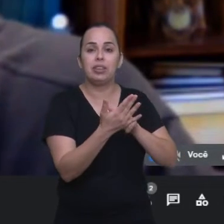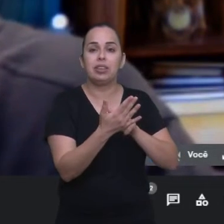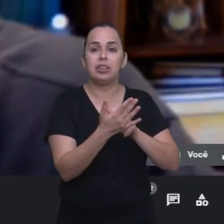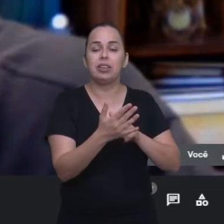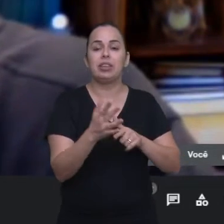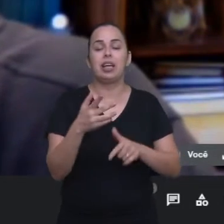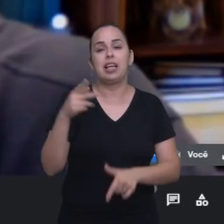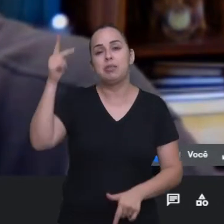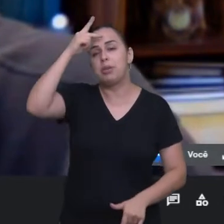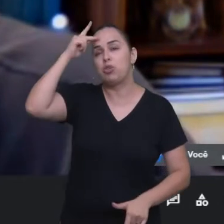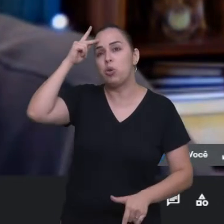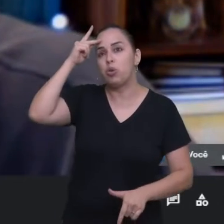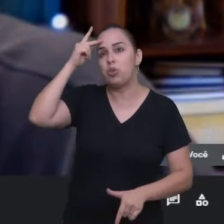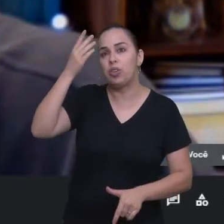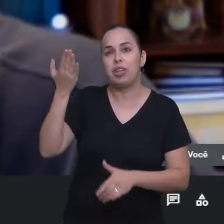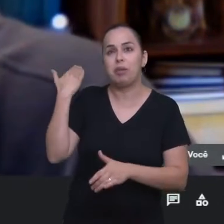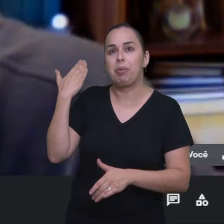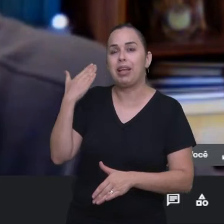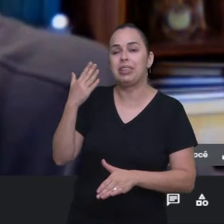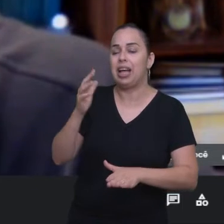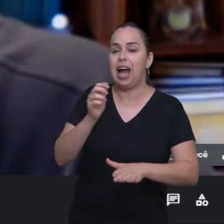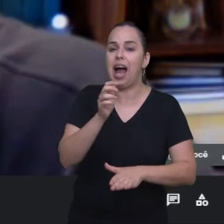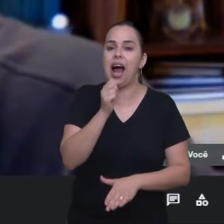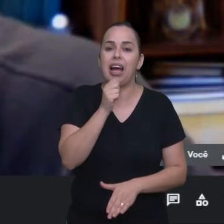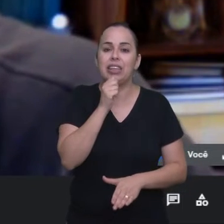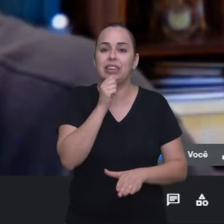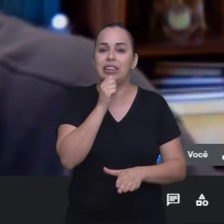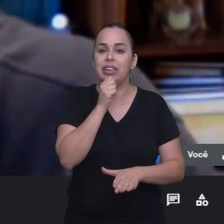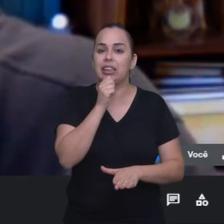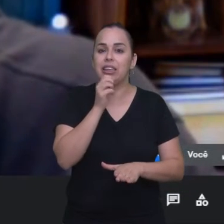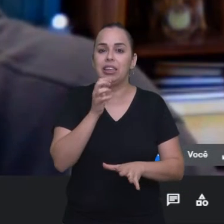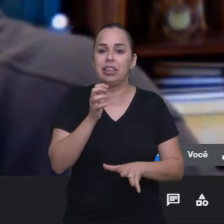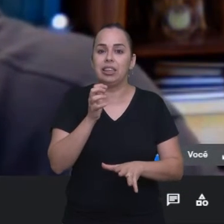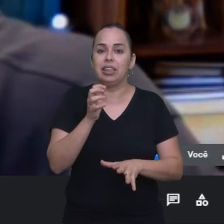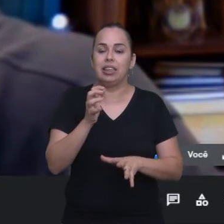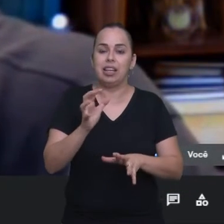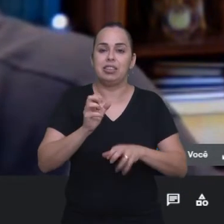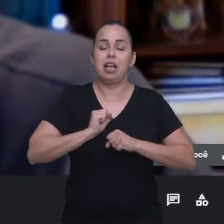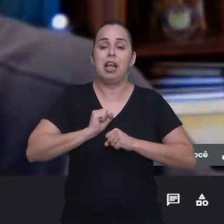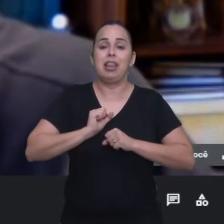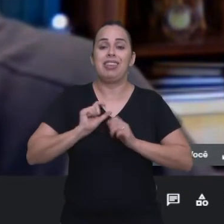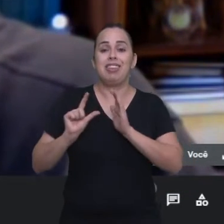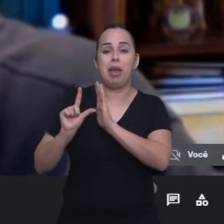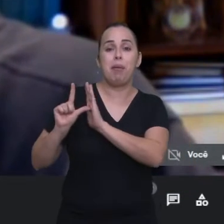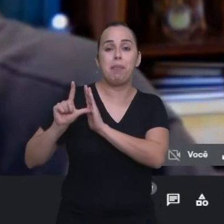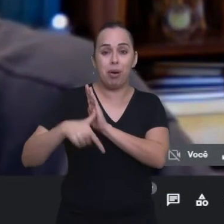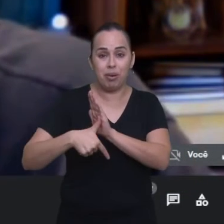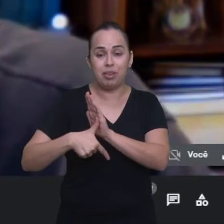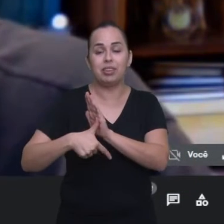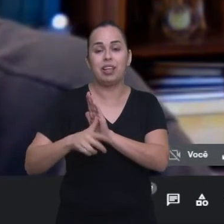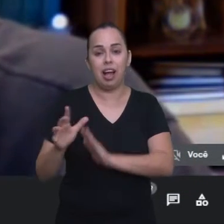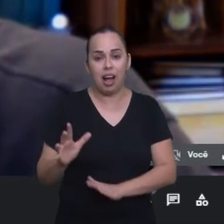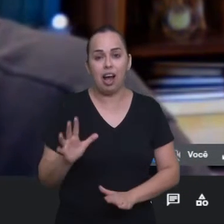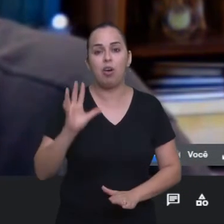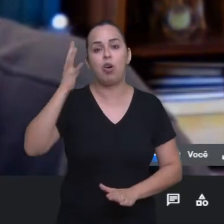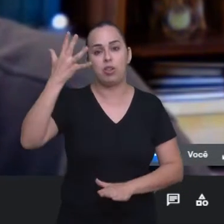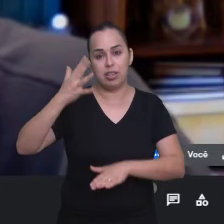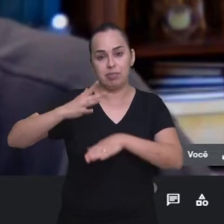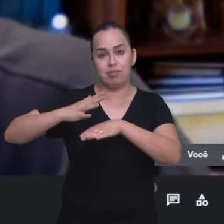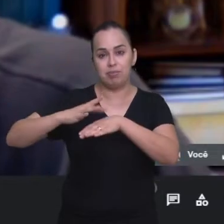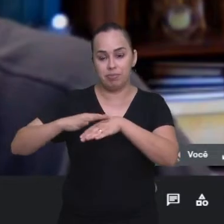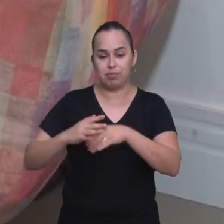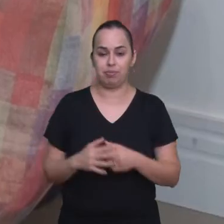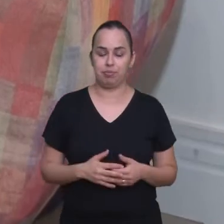novos, sintomas que até então não haviam sido relatados e que ocorreram após o evento da infecção